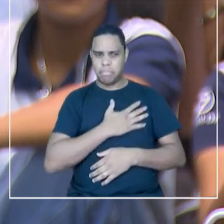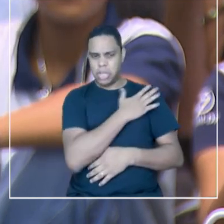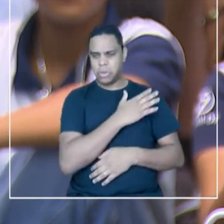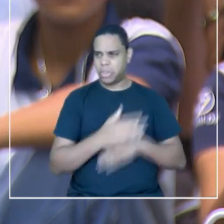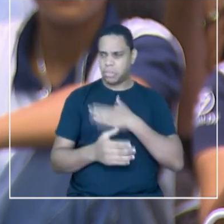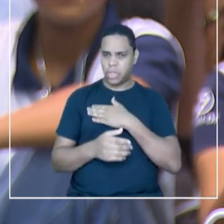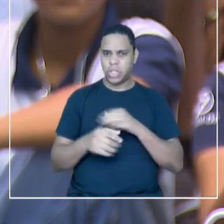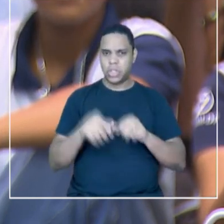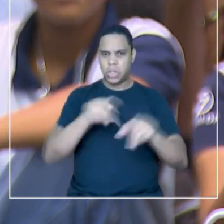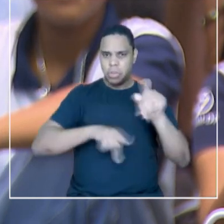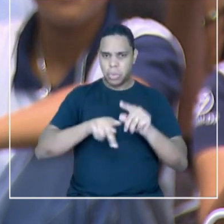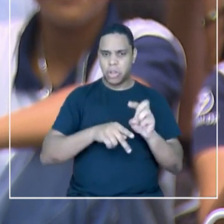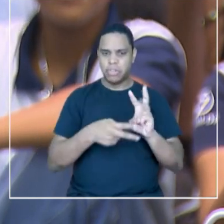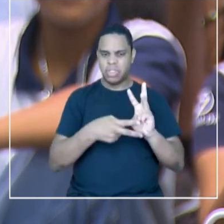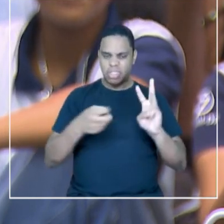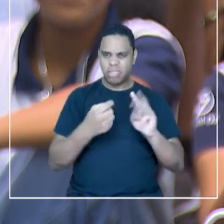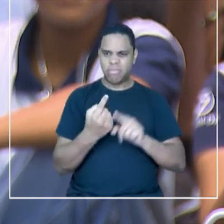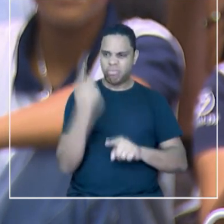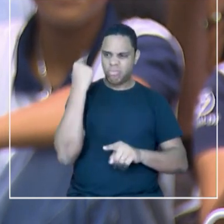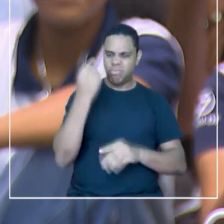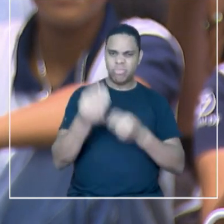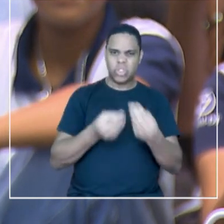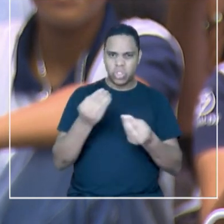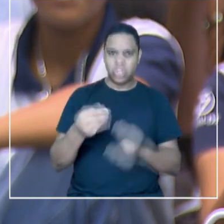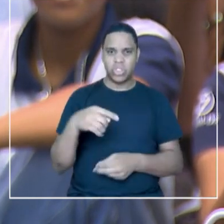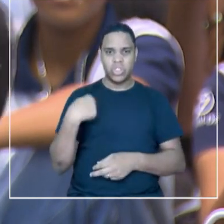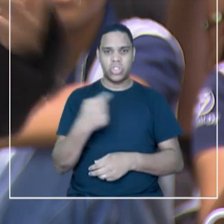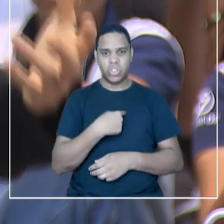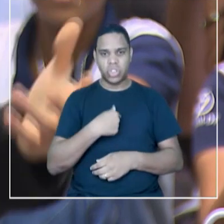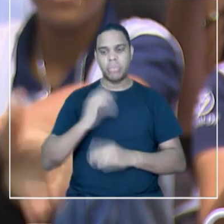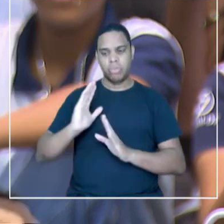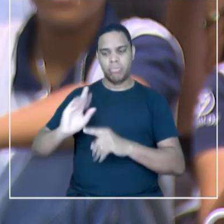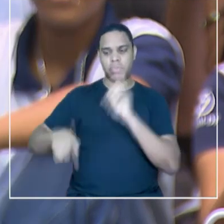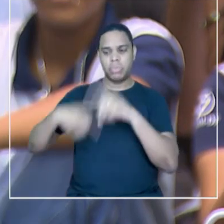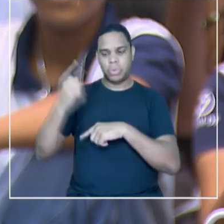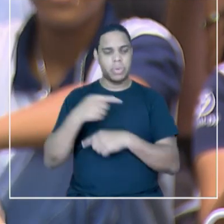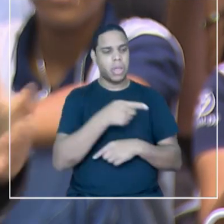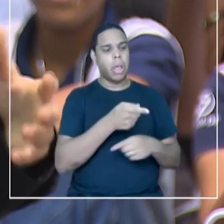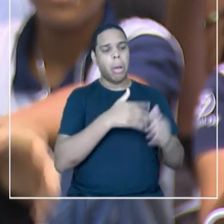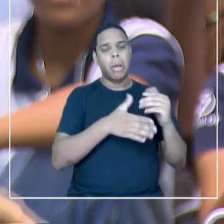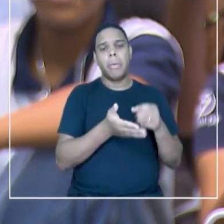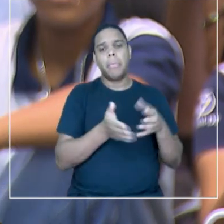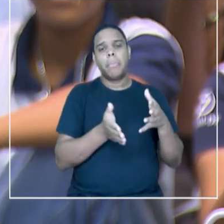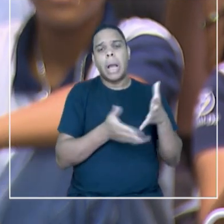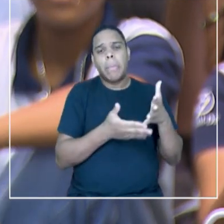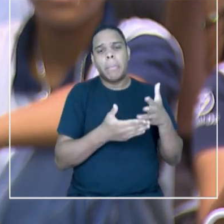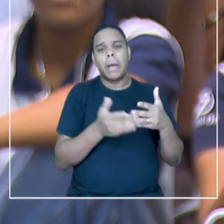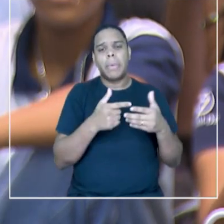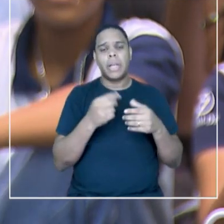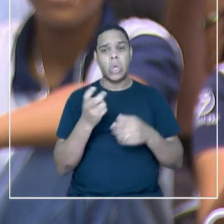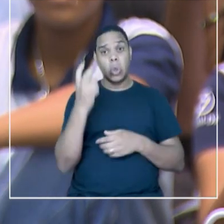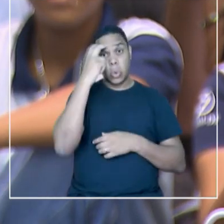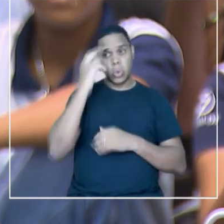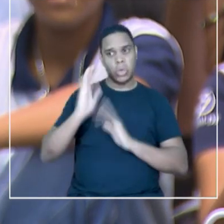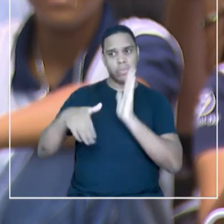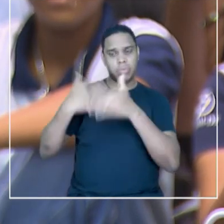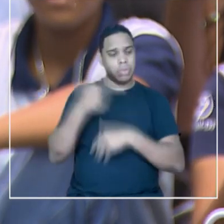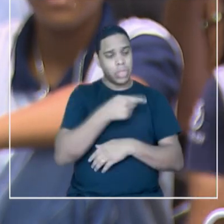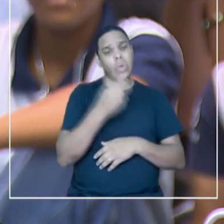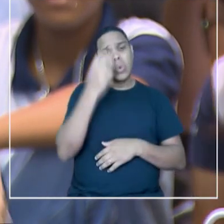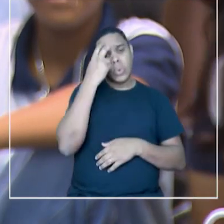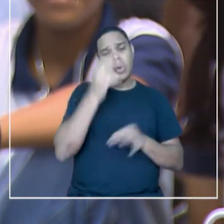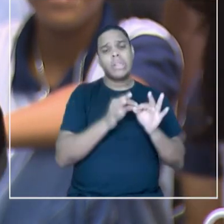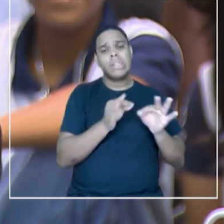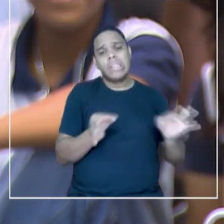povos originários, no sentido de que a gente é mais desenvolvido, eles são menos desenvolvidos, né, nossa cultura é mais desenvolvida e tal.